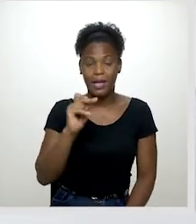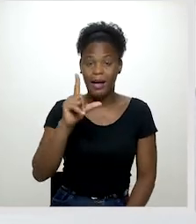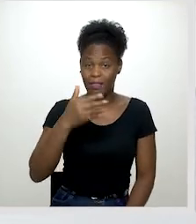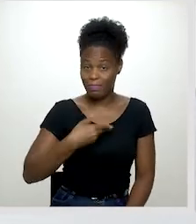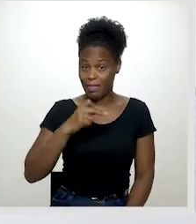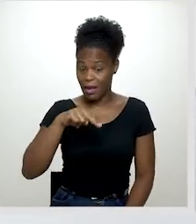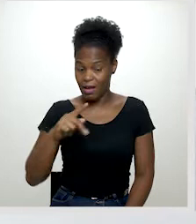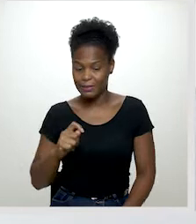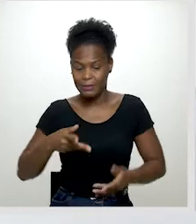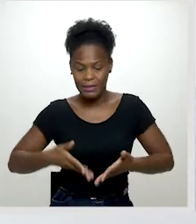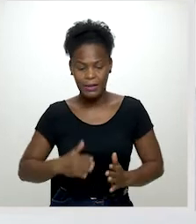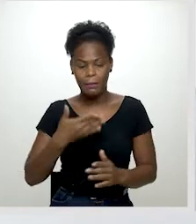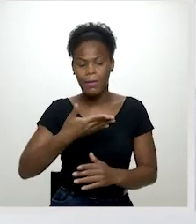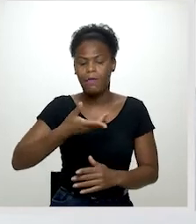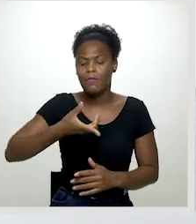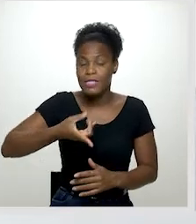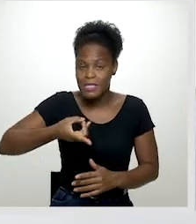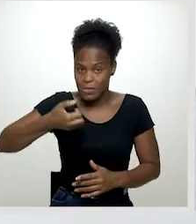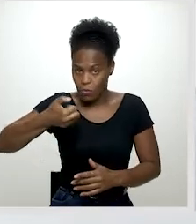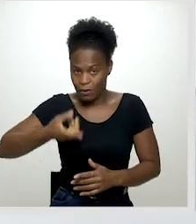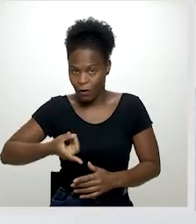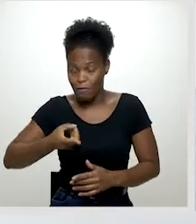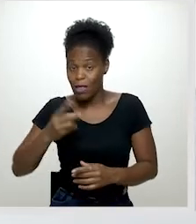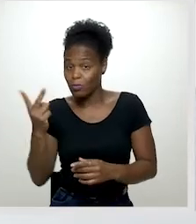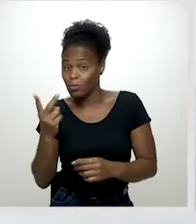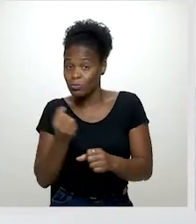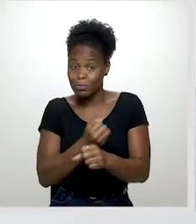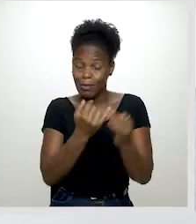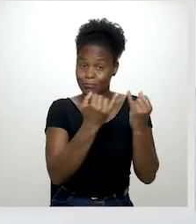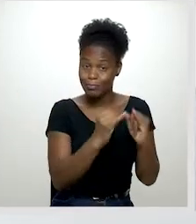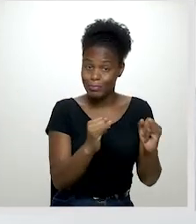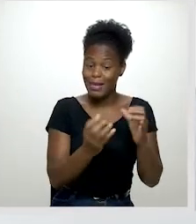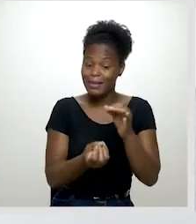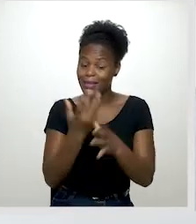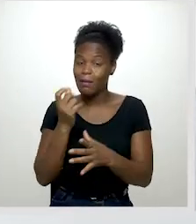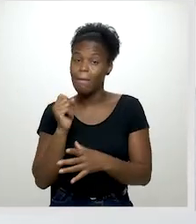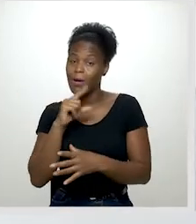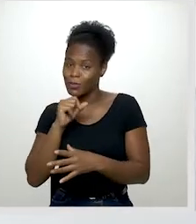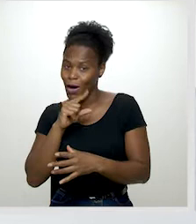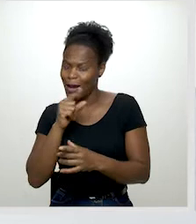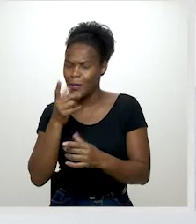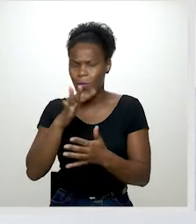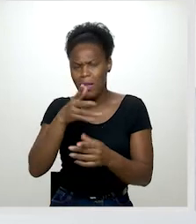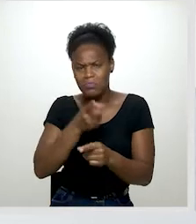independentemente, formularam uma hipótese idêntica sobre a origem da vida,